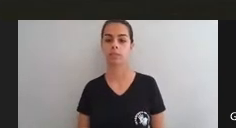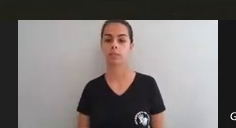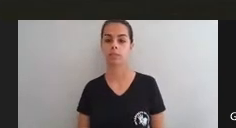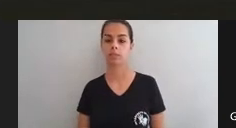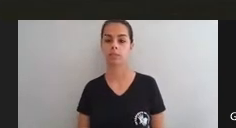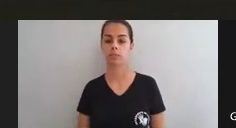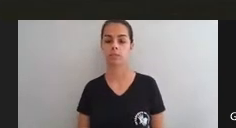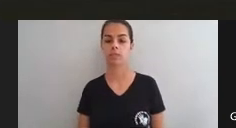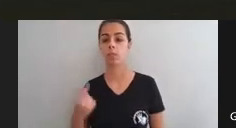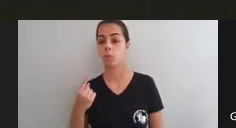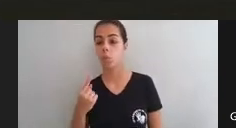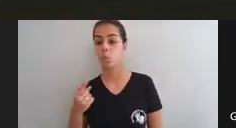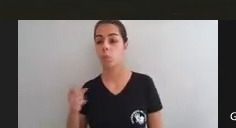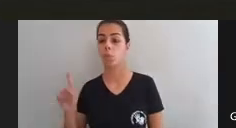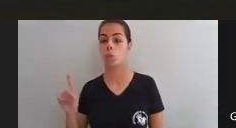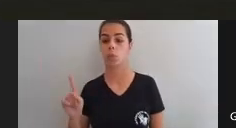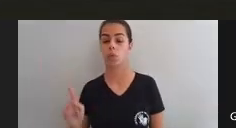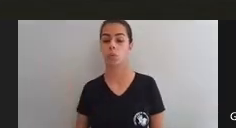E por